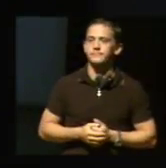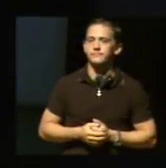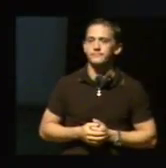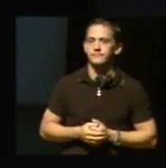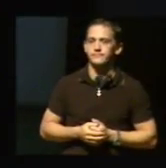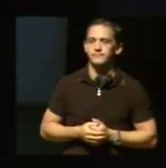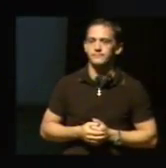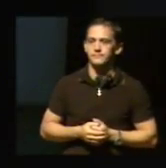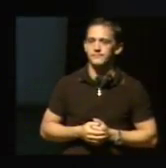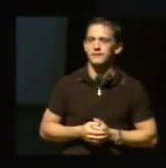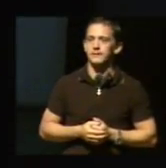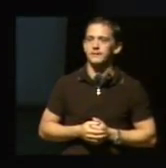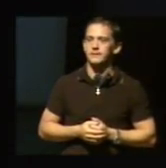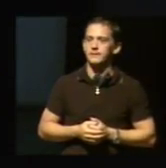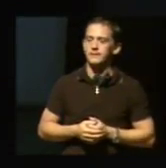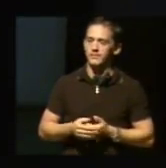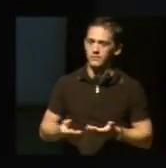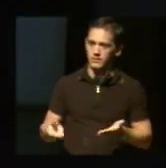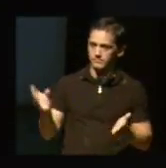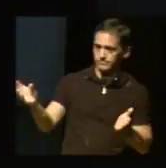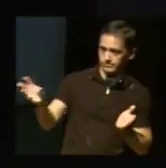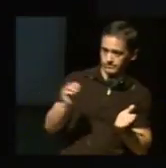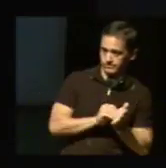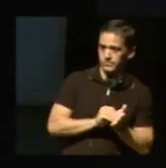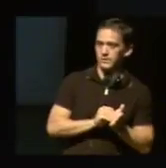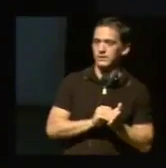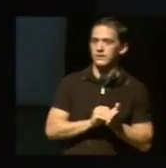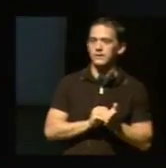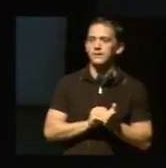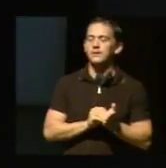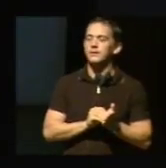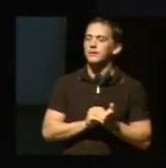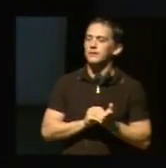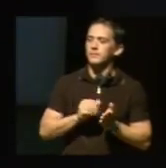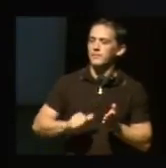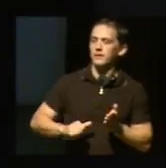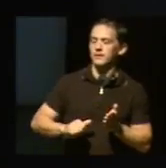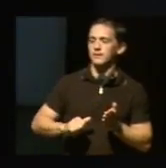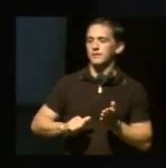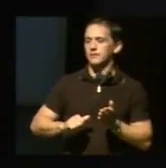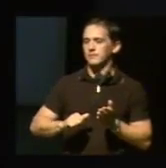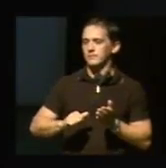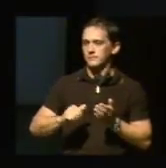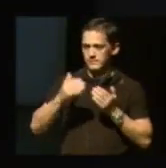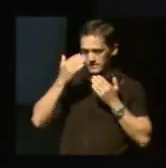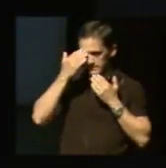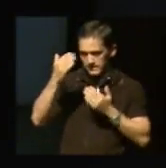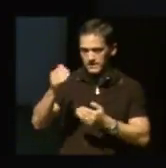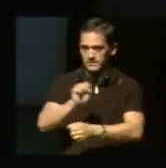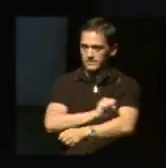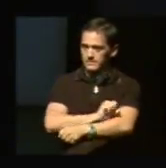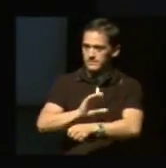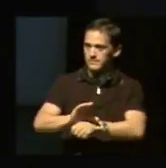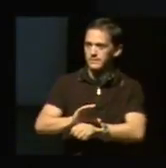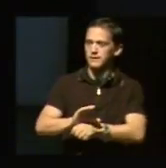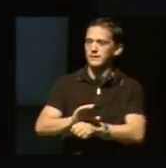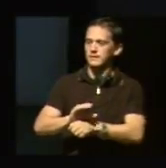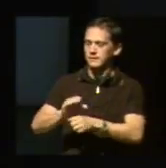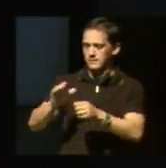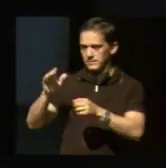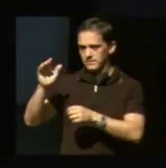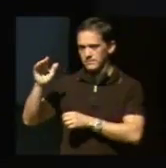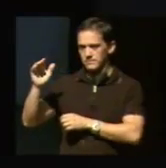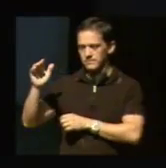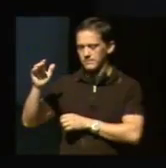Nós também queremos registrar e agradecer as presenças da gerente do Sesc São Leopoldo, Andréia Guedes, e do gerente